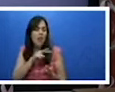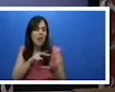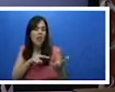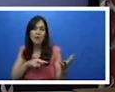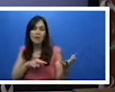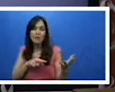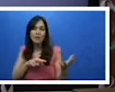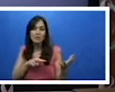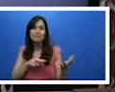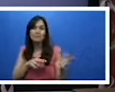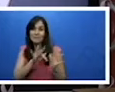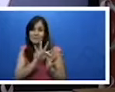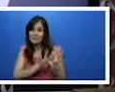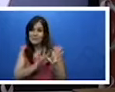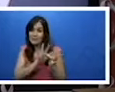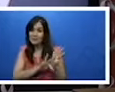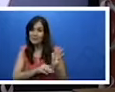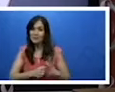leitura.